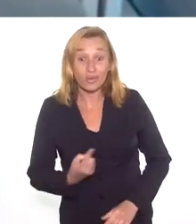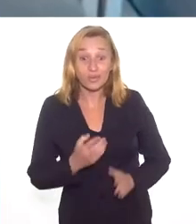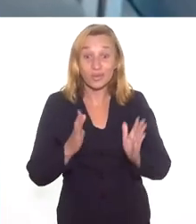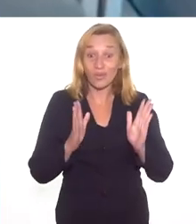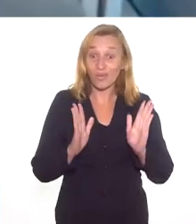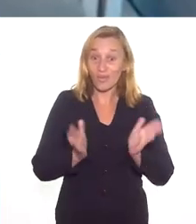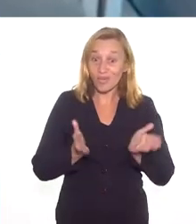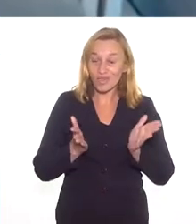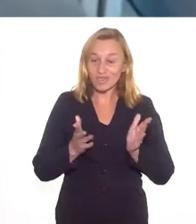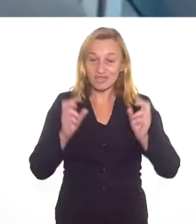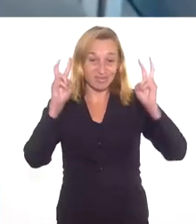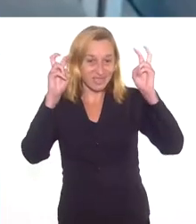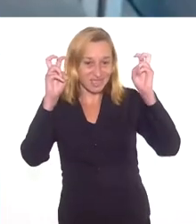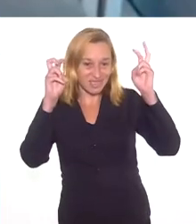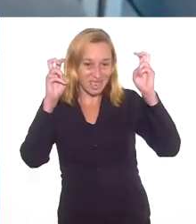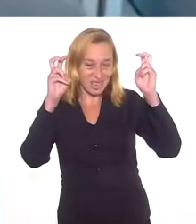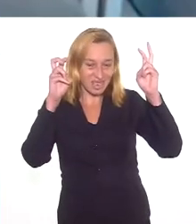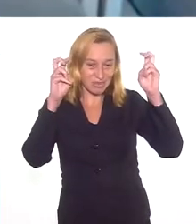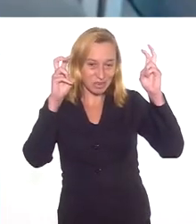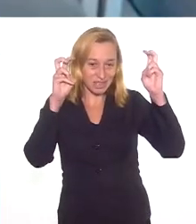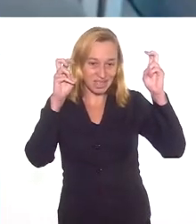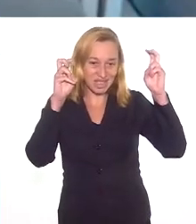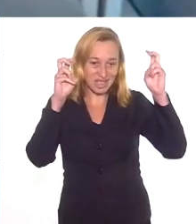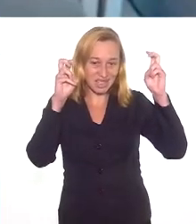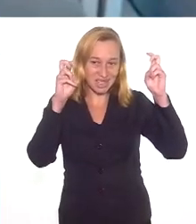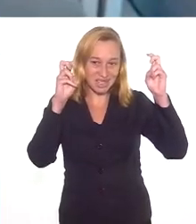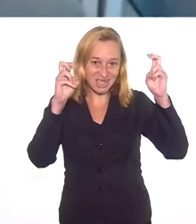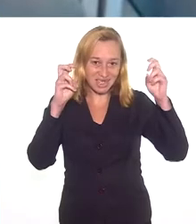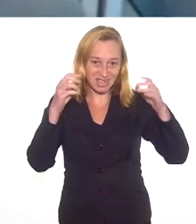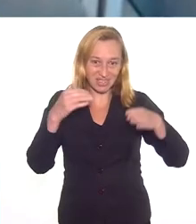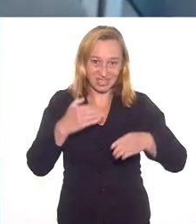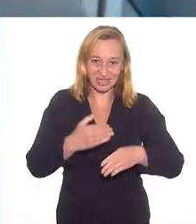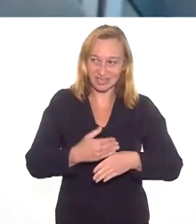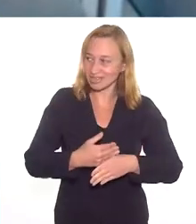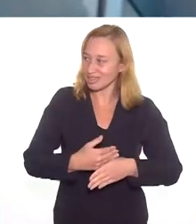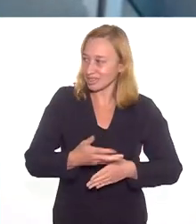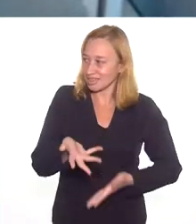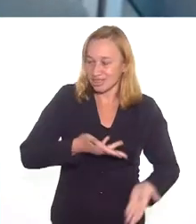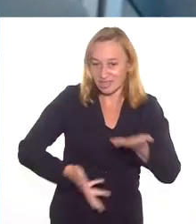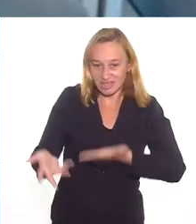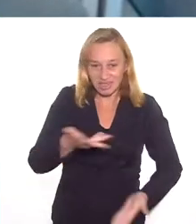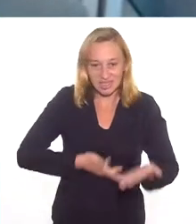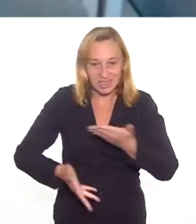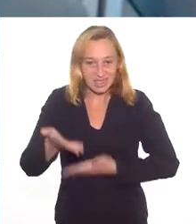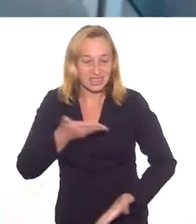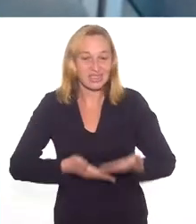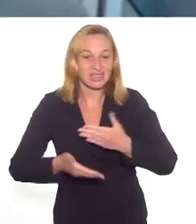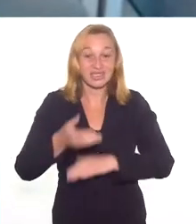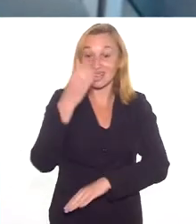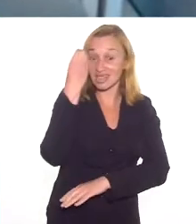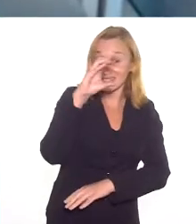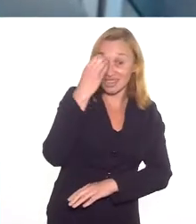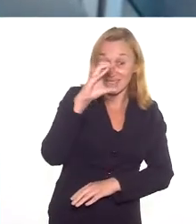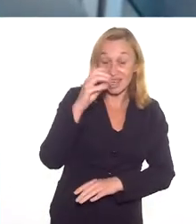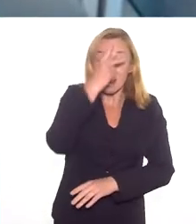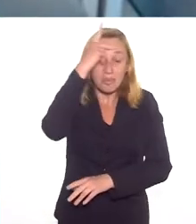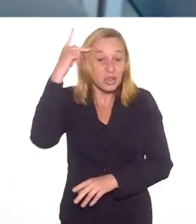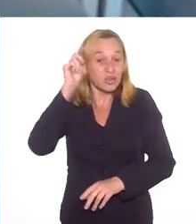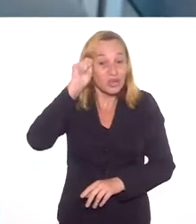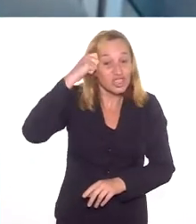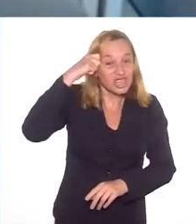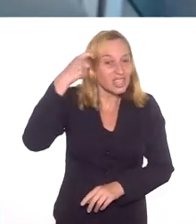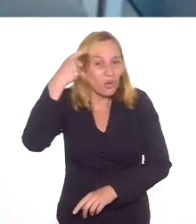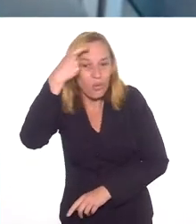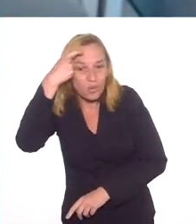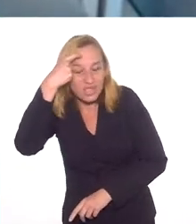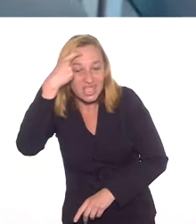Nosso programa de hoje tem como tema a interseção entre os mundos da ciência, da política e da militância. Como pessoas